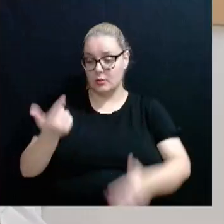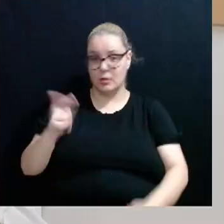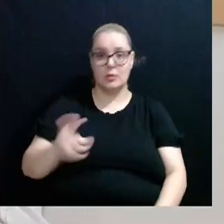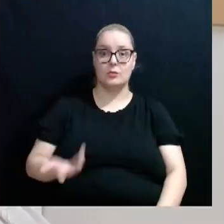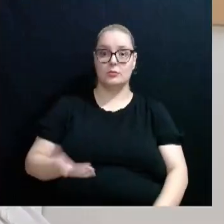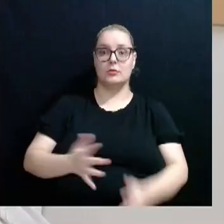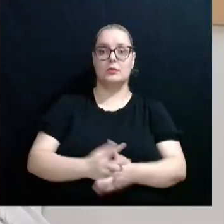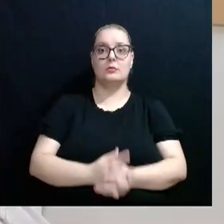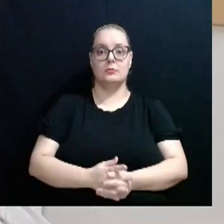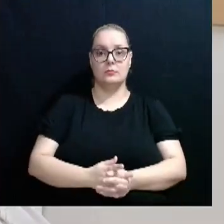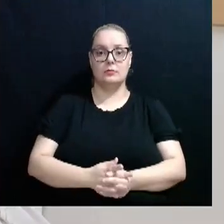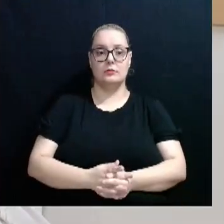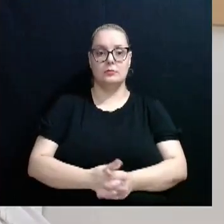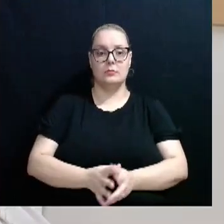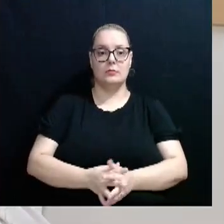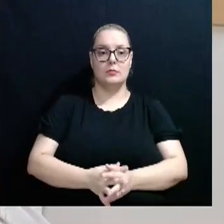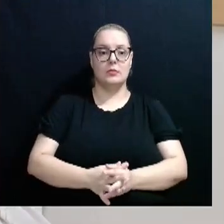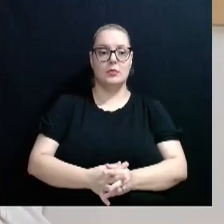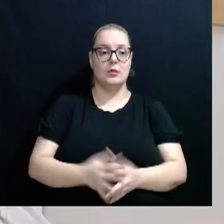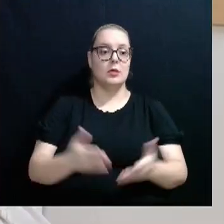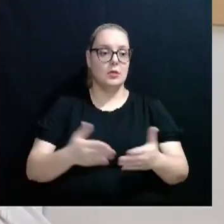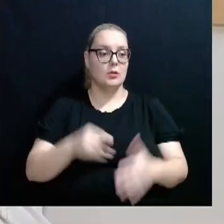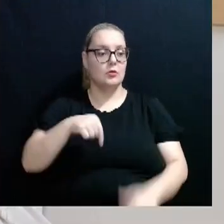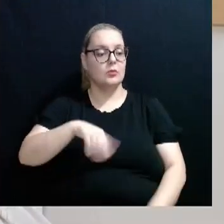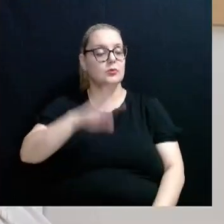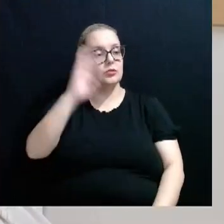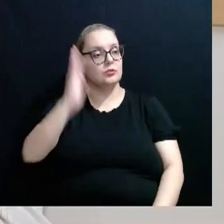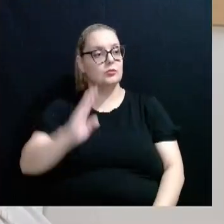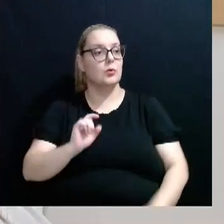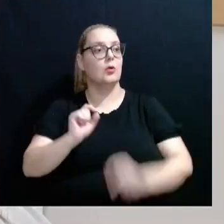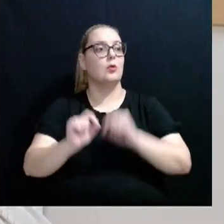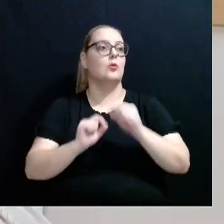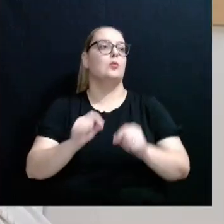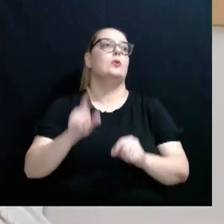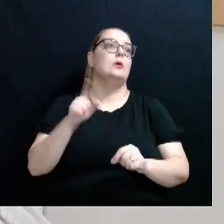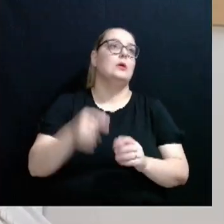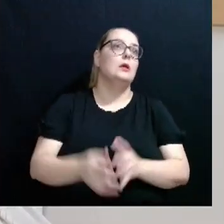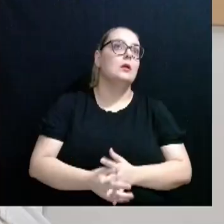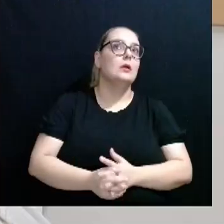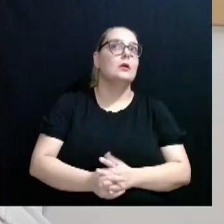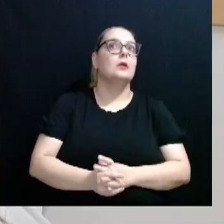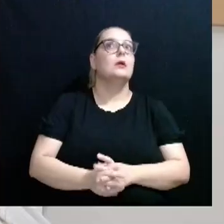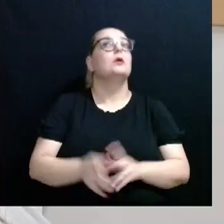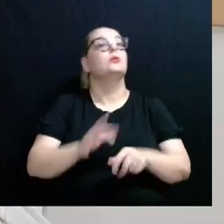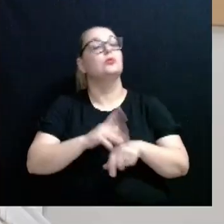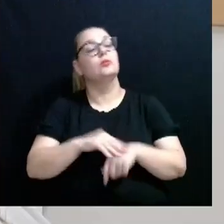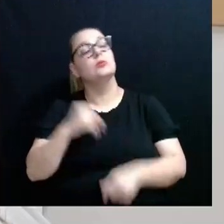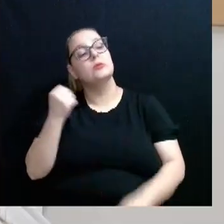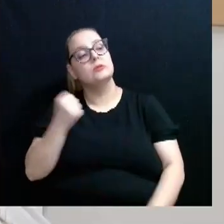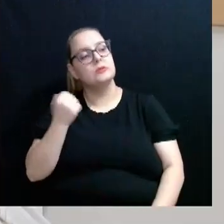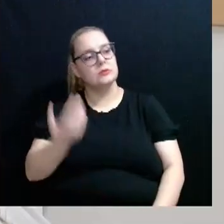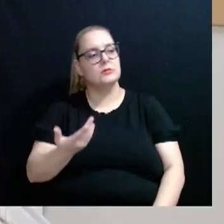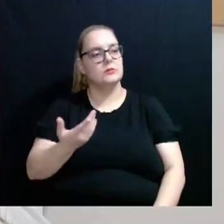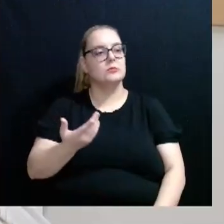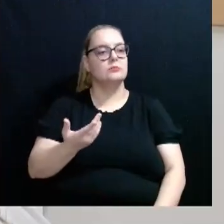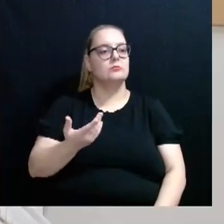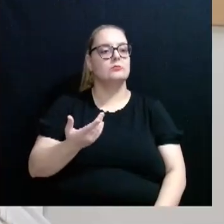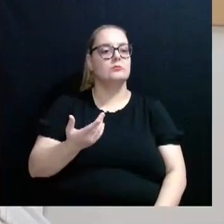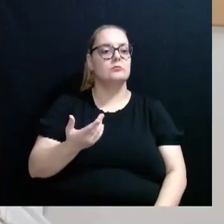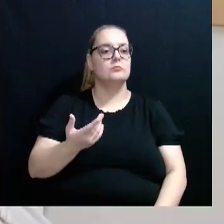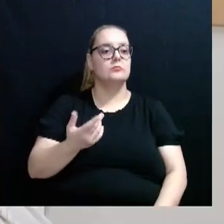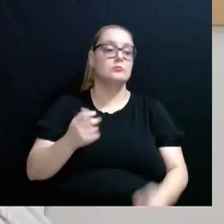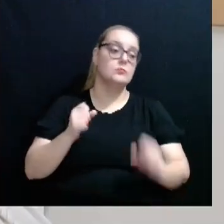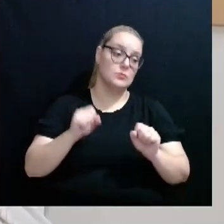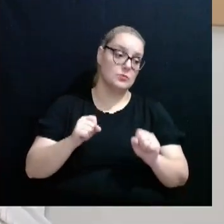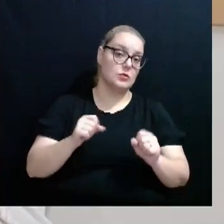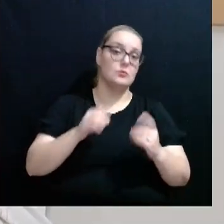E hoje em dia, no Brasil, o que é considerado doenças graves a ponto de ser contemplado pelo